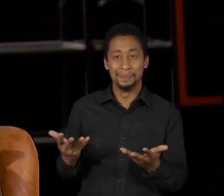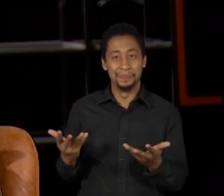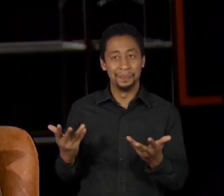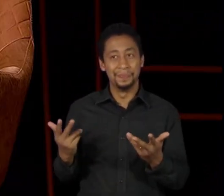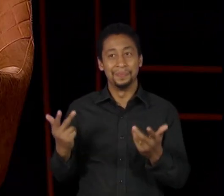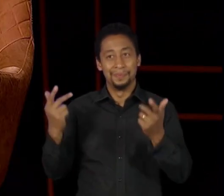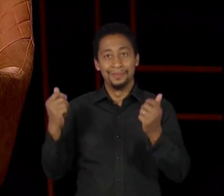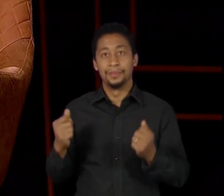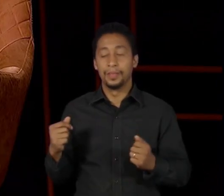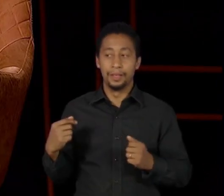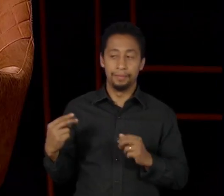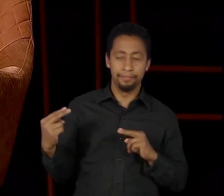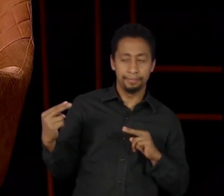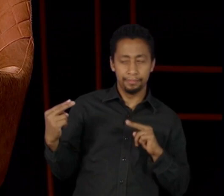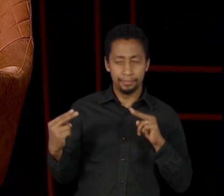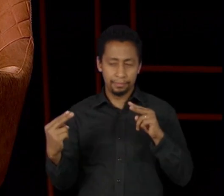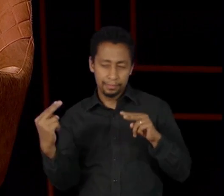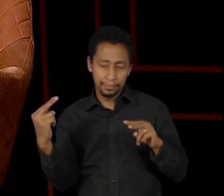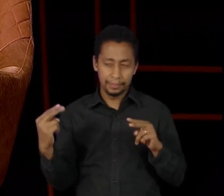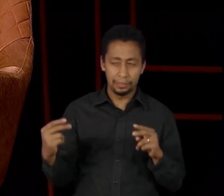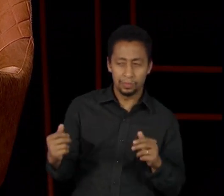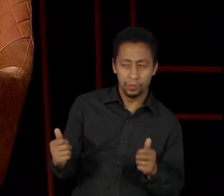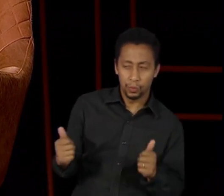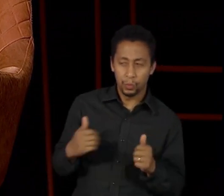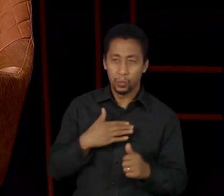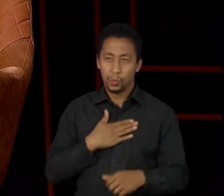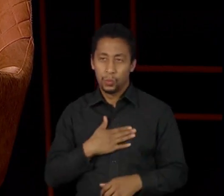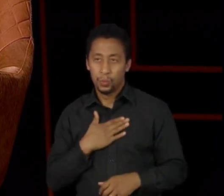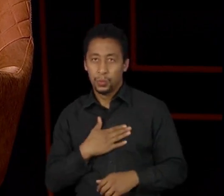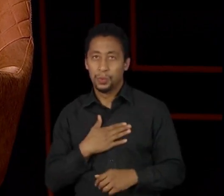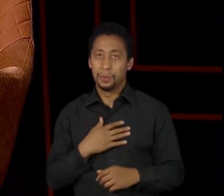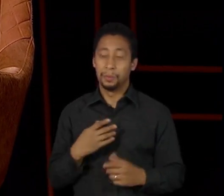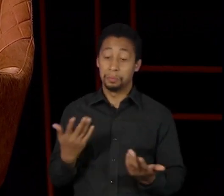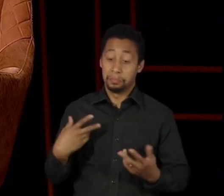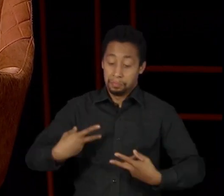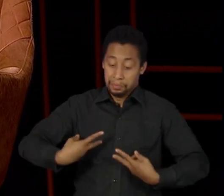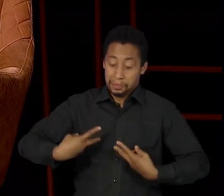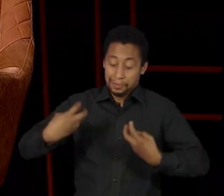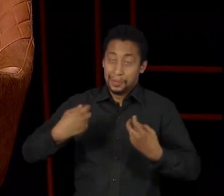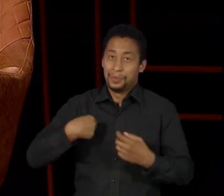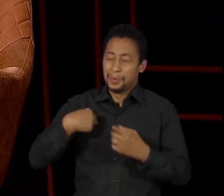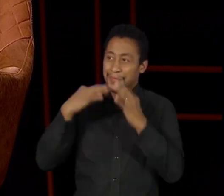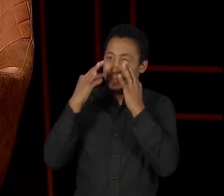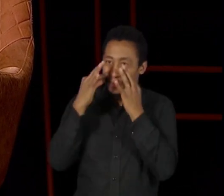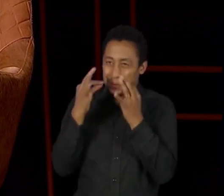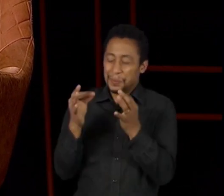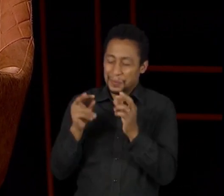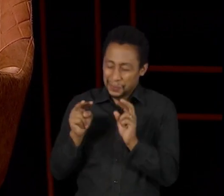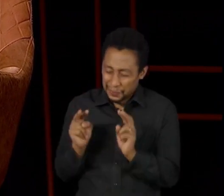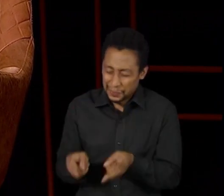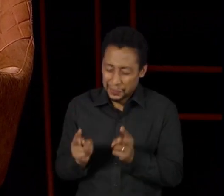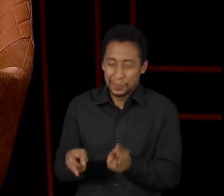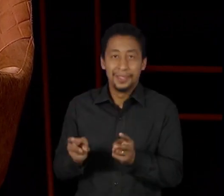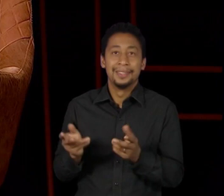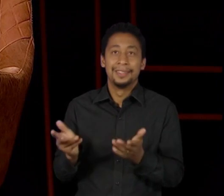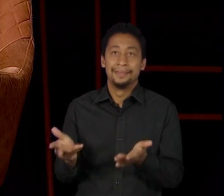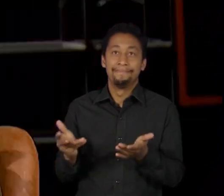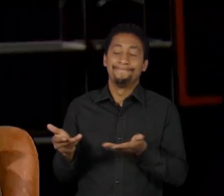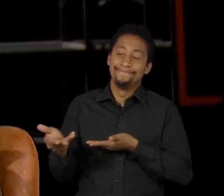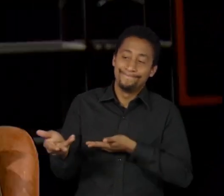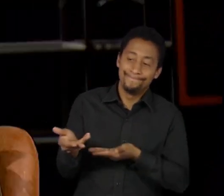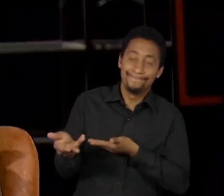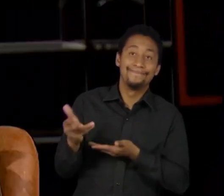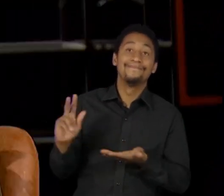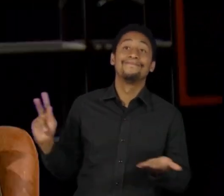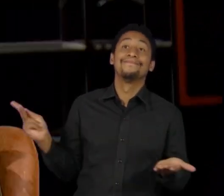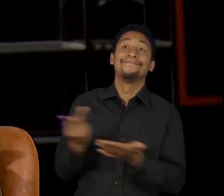também. Ele foi com a minha cara, gostou muito, ele viu que que eu prestava atenção, entendeu? E eu cheguei a ser